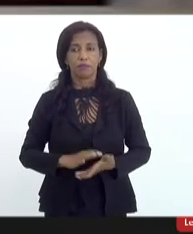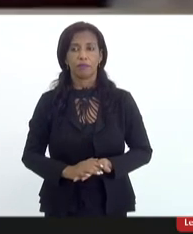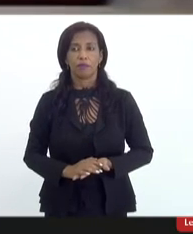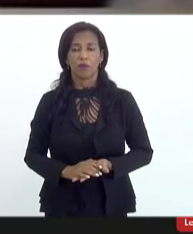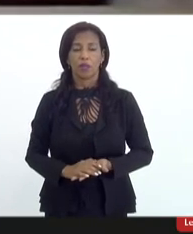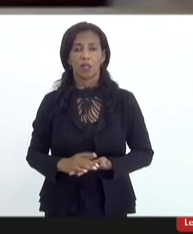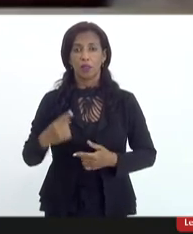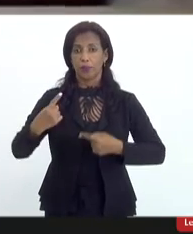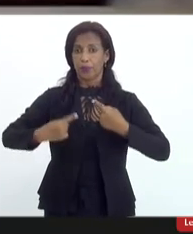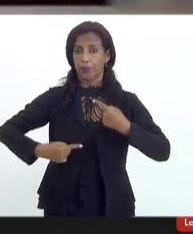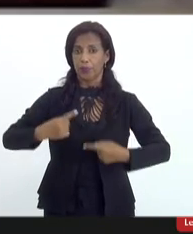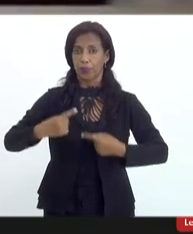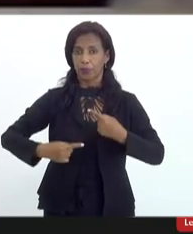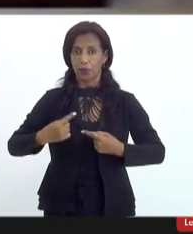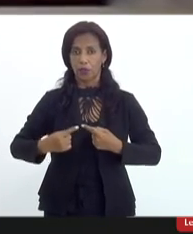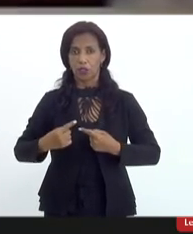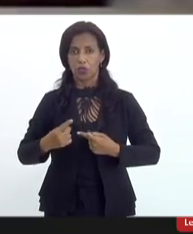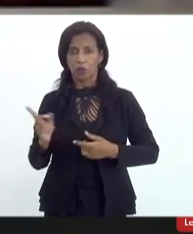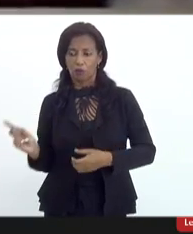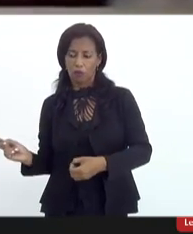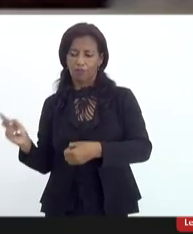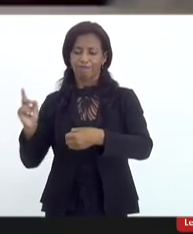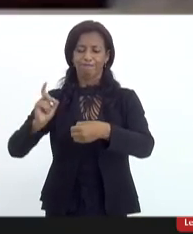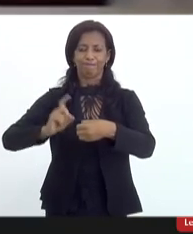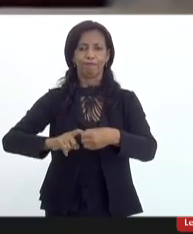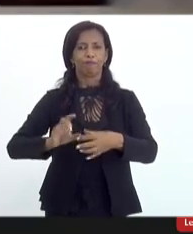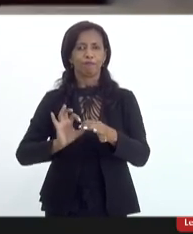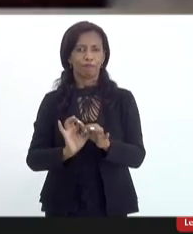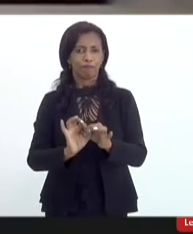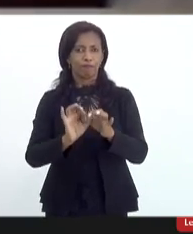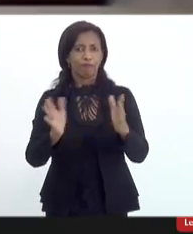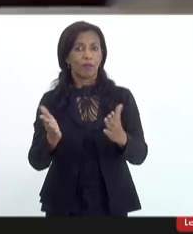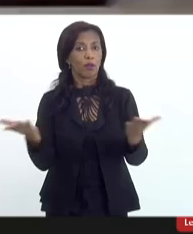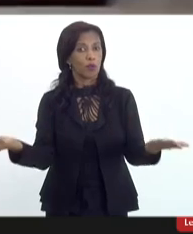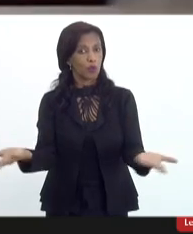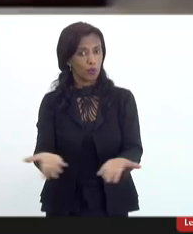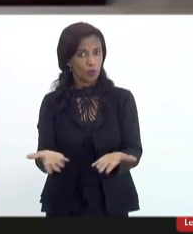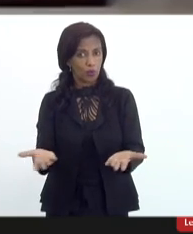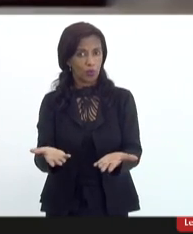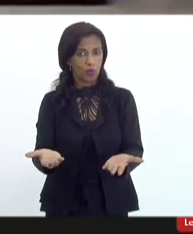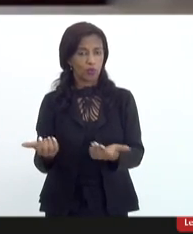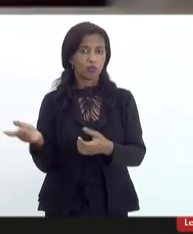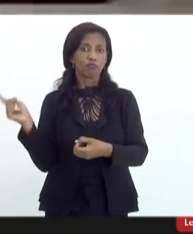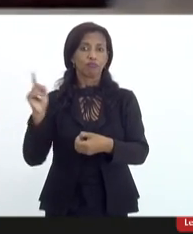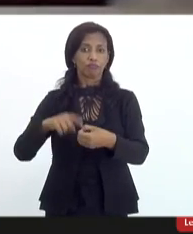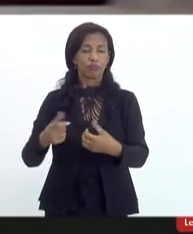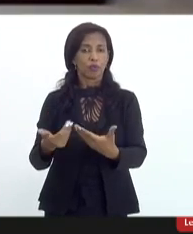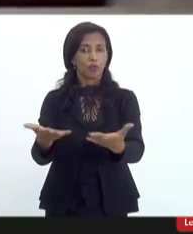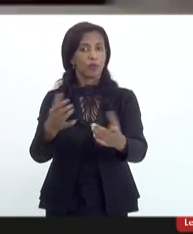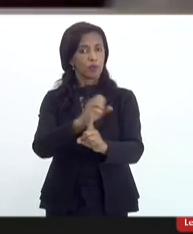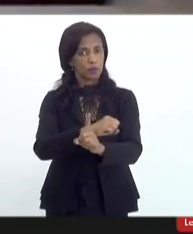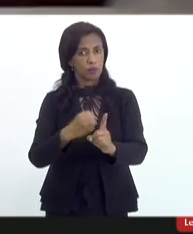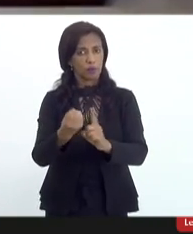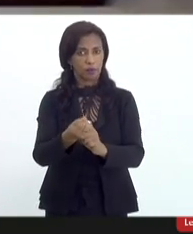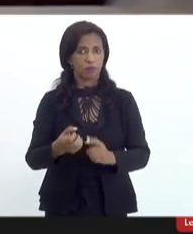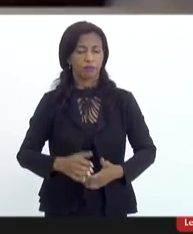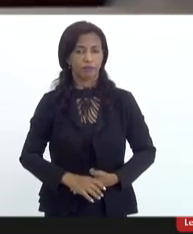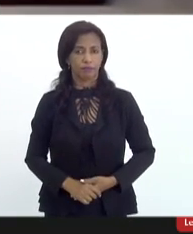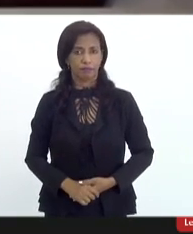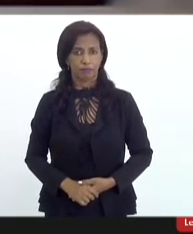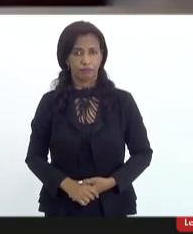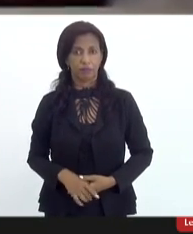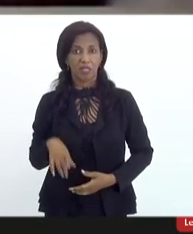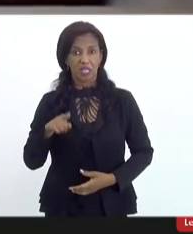e política, foram libertados e hoje foram devolvidos à sociedade. E